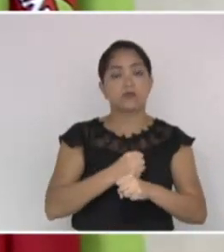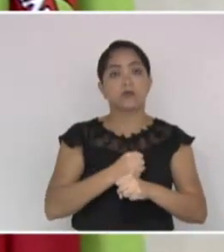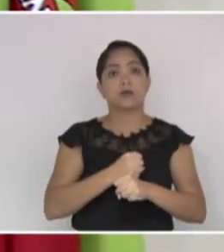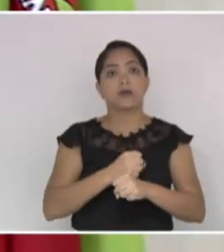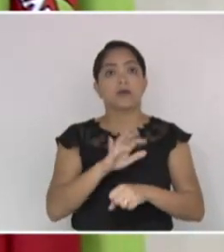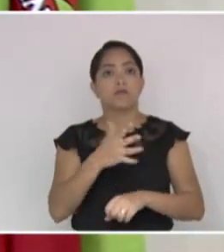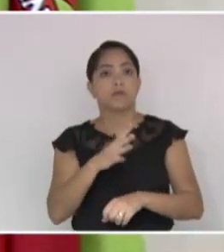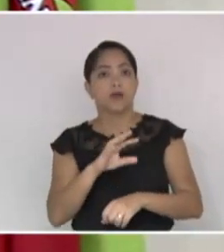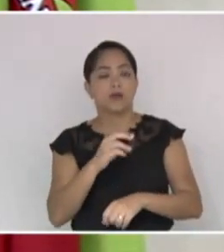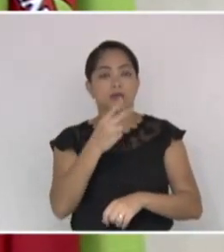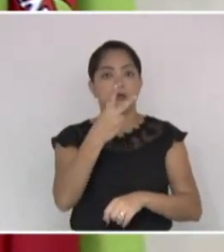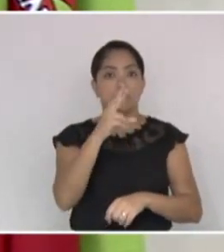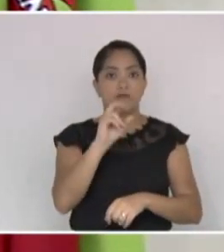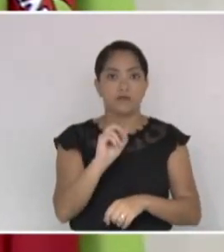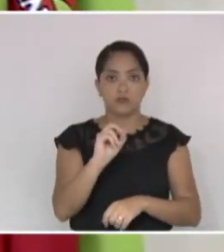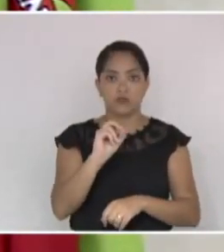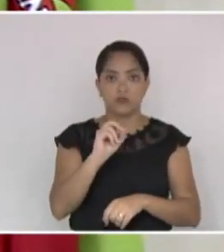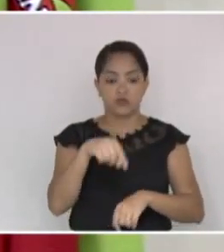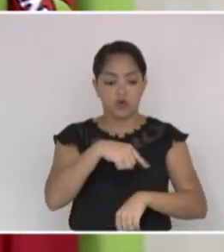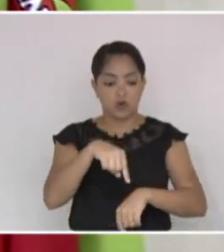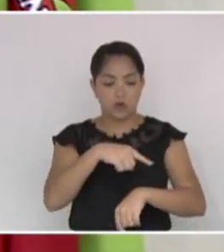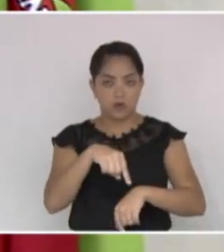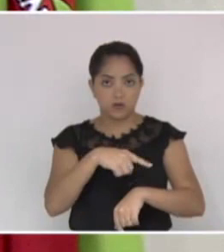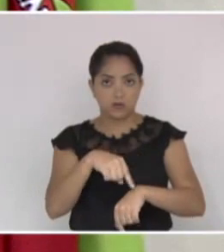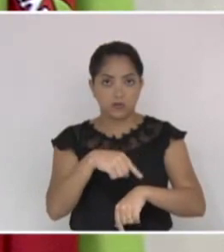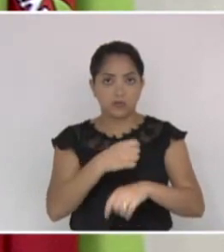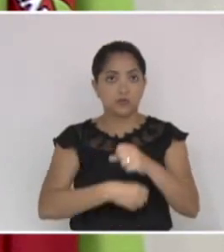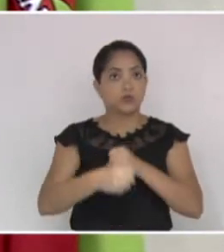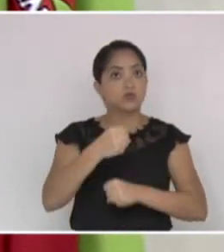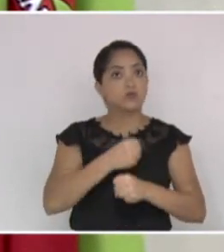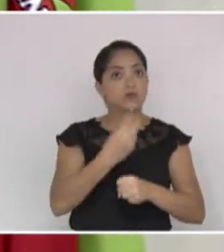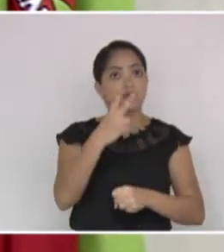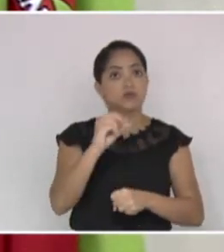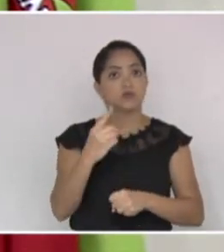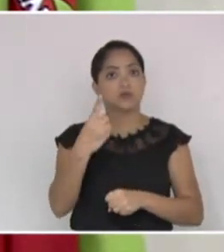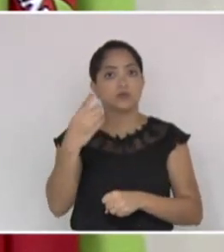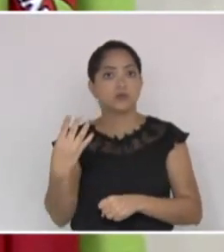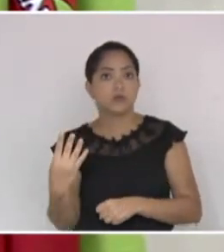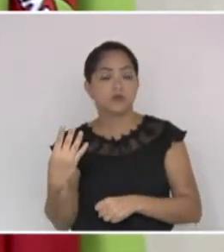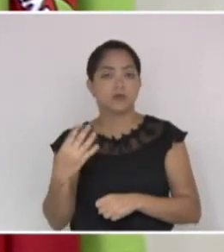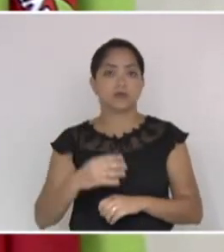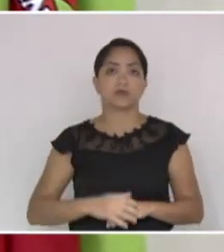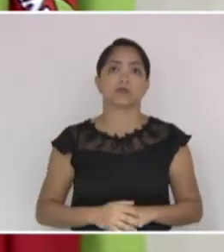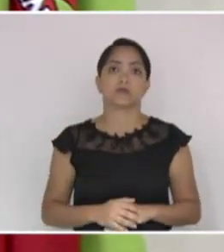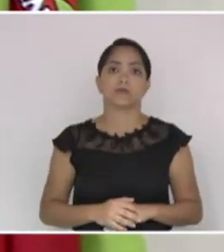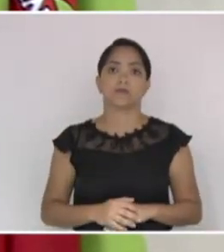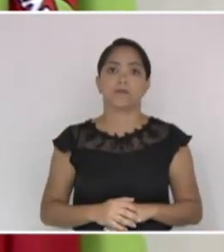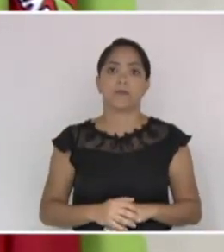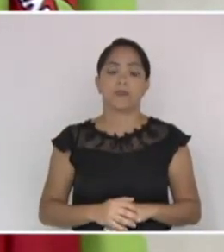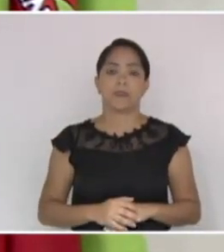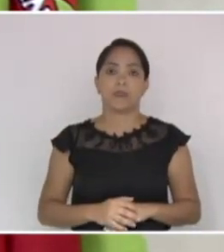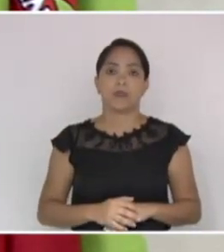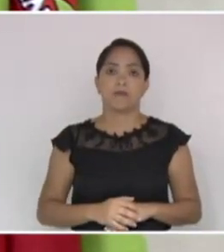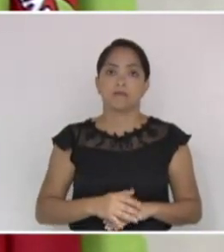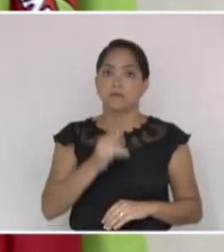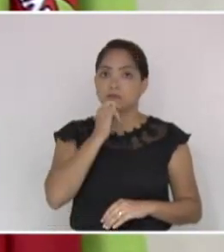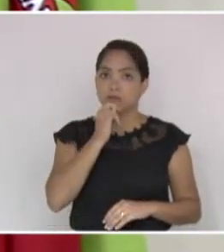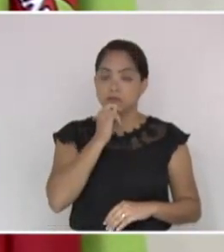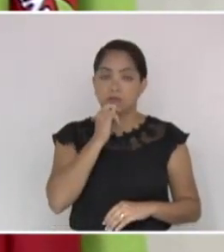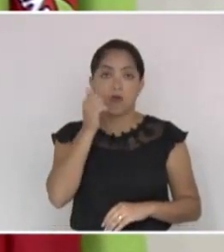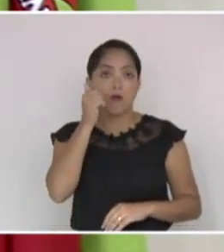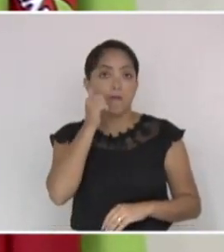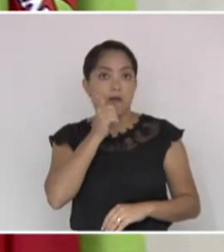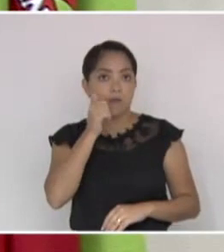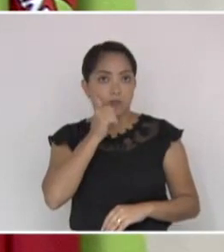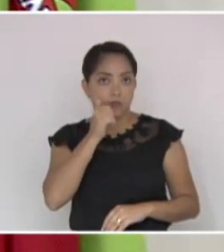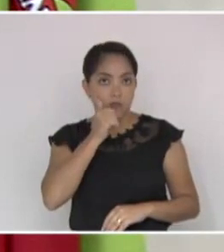meia no ano de 2014. Bom, vamos analisar um caso concreto de aposentadoria de uma mulher